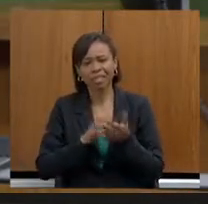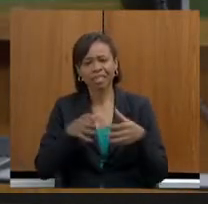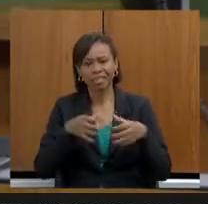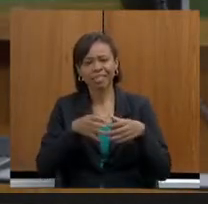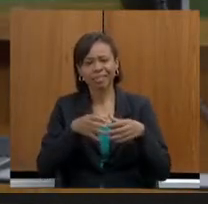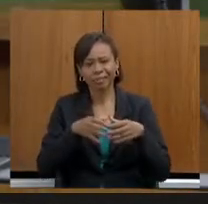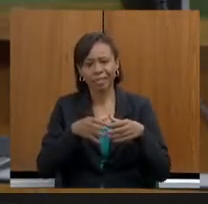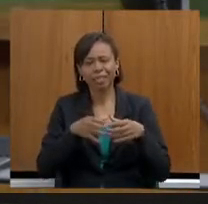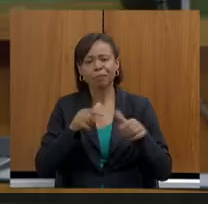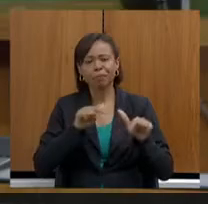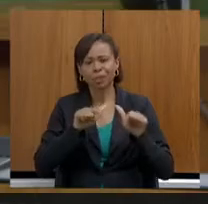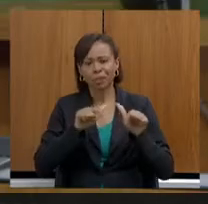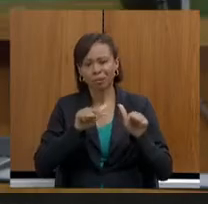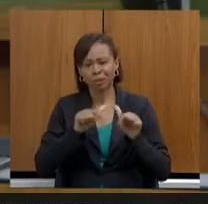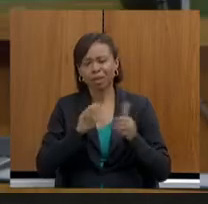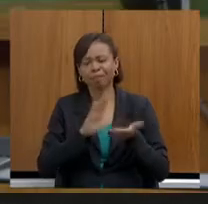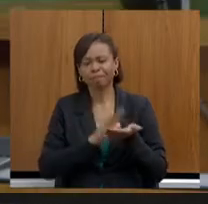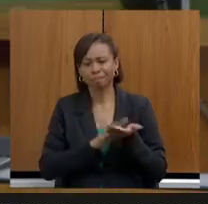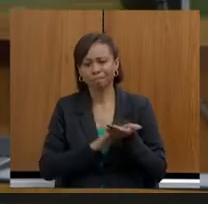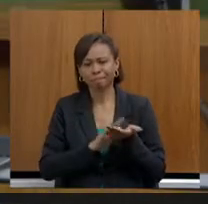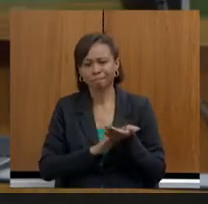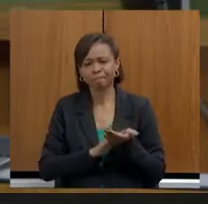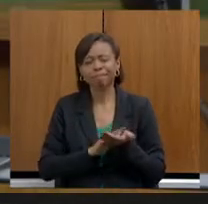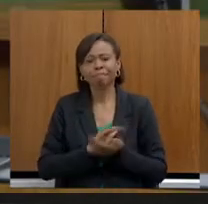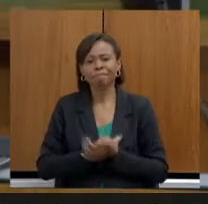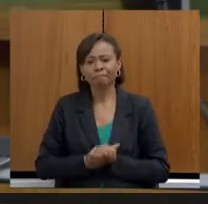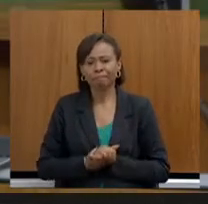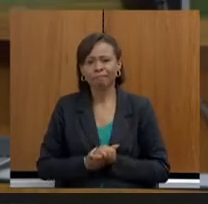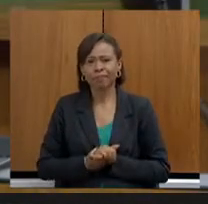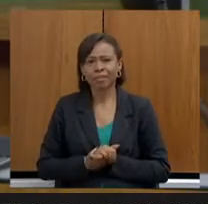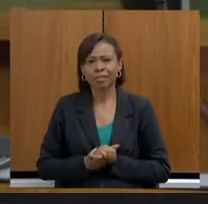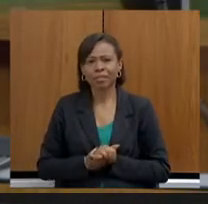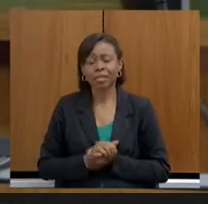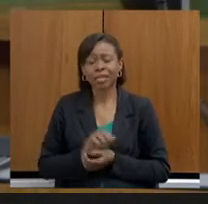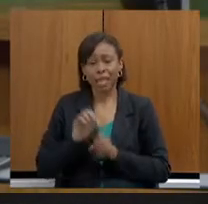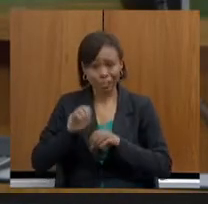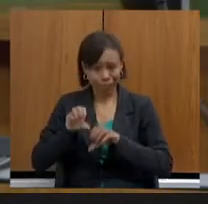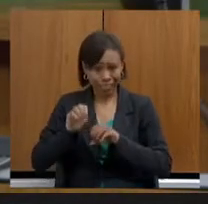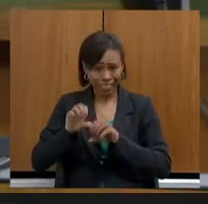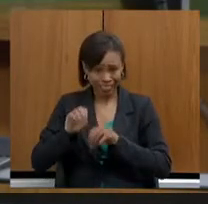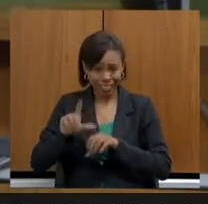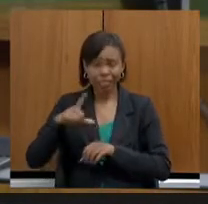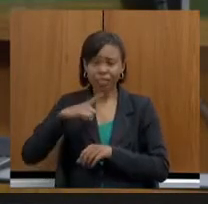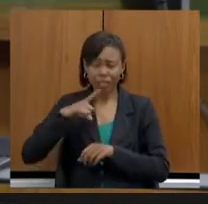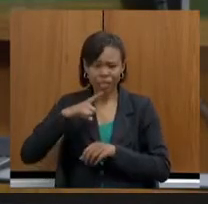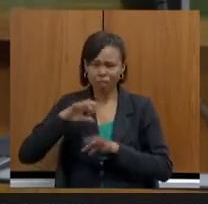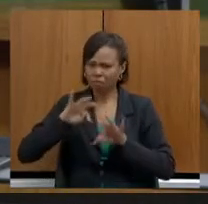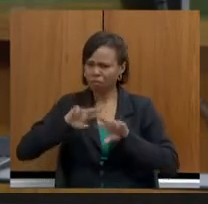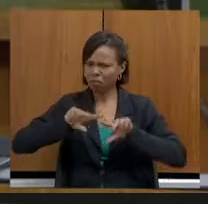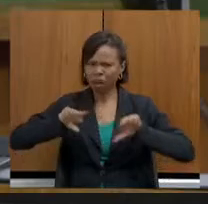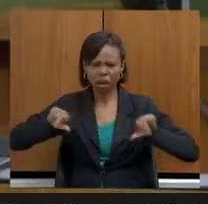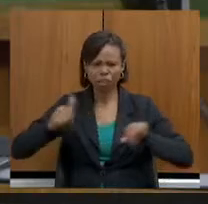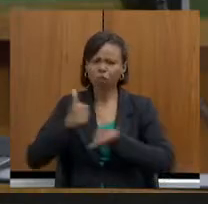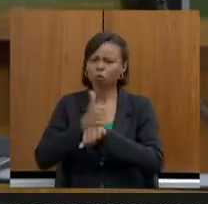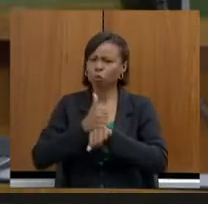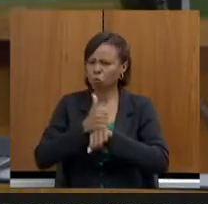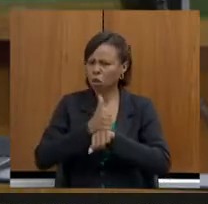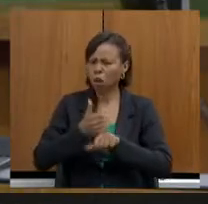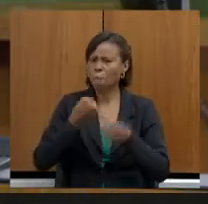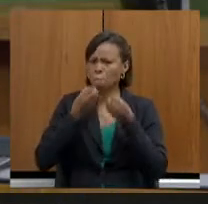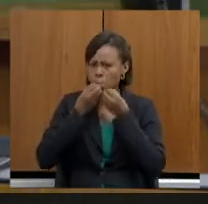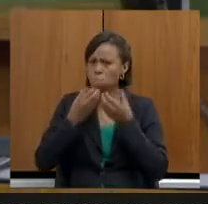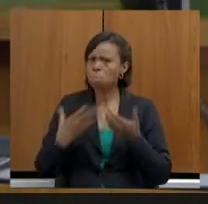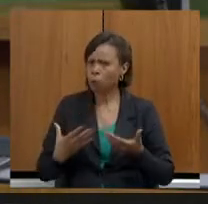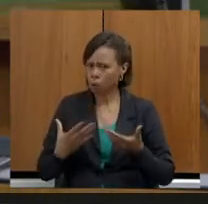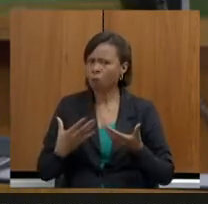pela equipe parabenizar pelo trabalho e dizer que a educação tem muitos grupos que sabem fazer bem a educação não são não são